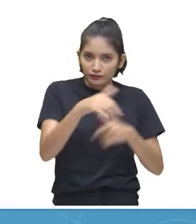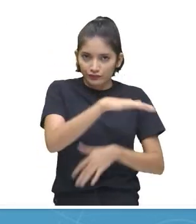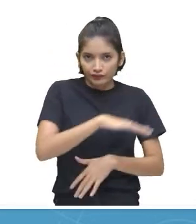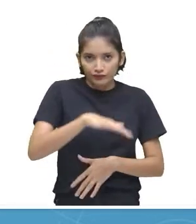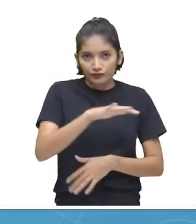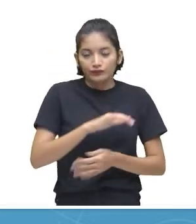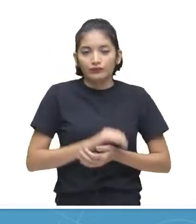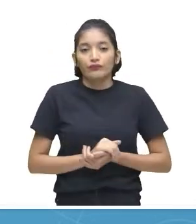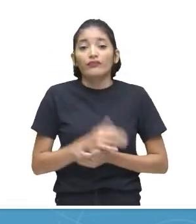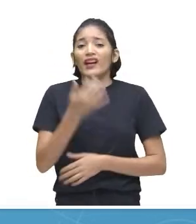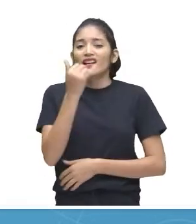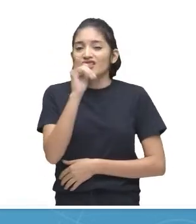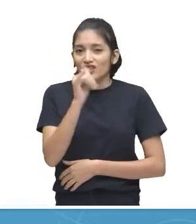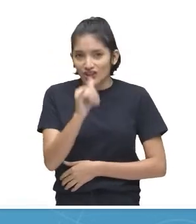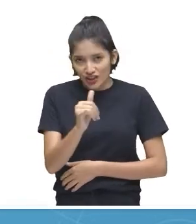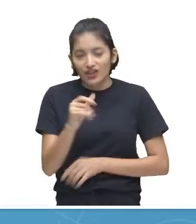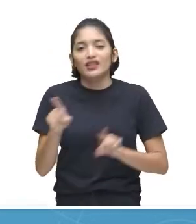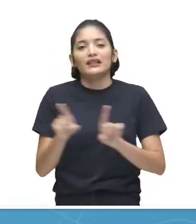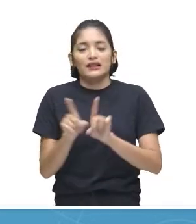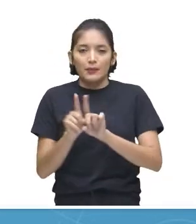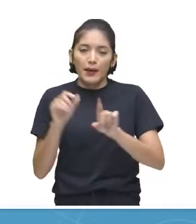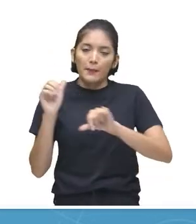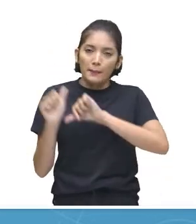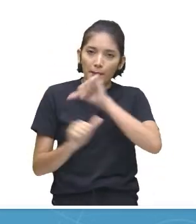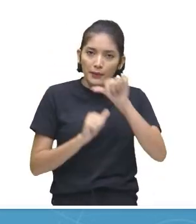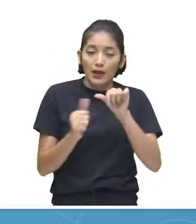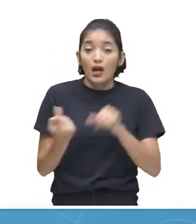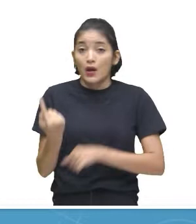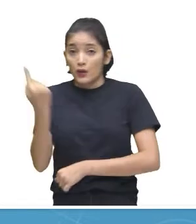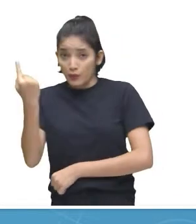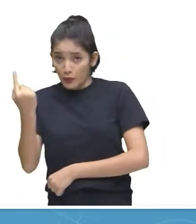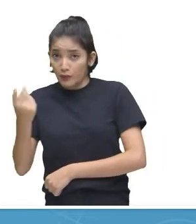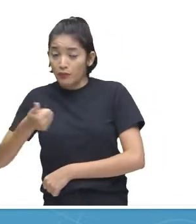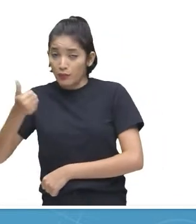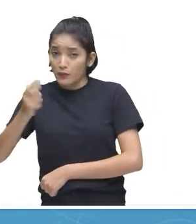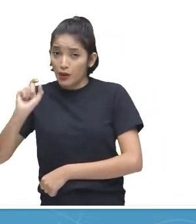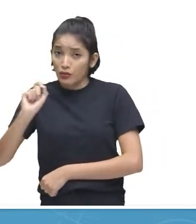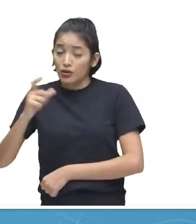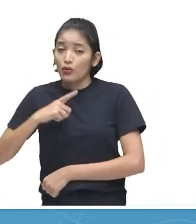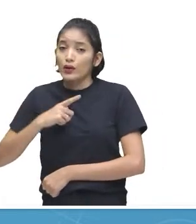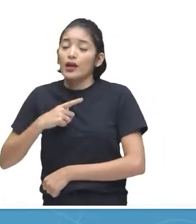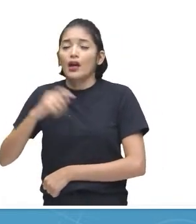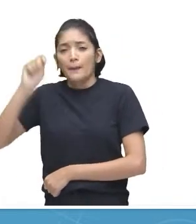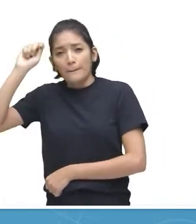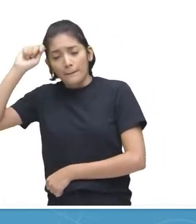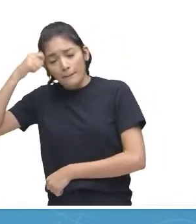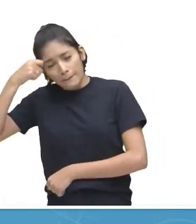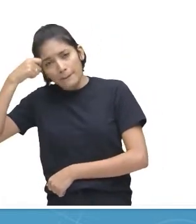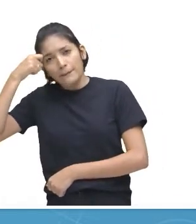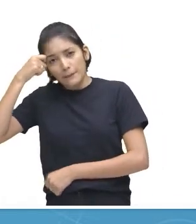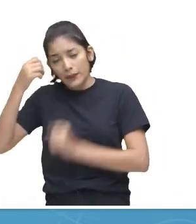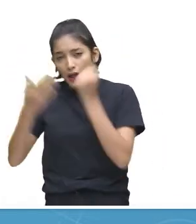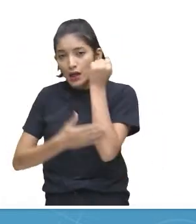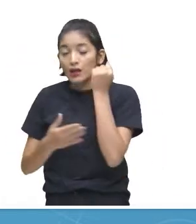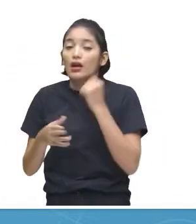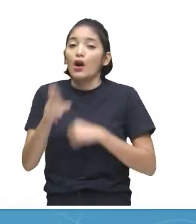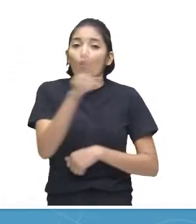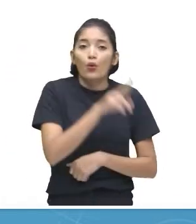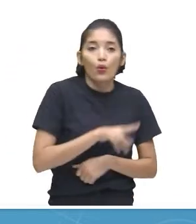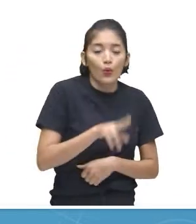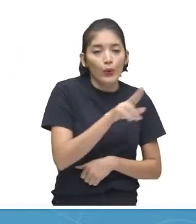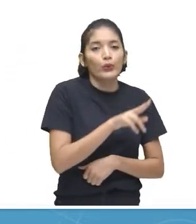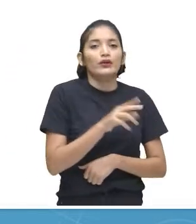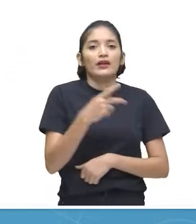A energia elétrica, que vai modificar, que eu tinha no primeiro momento carvão, agora eu já vou ter o uso do petróleo,